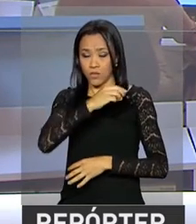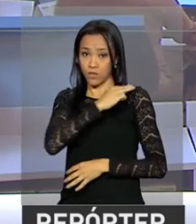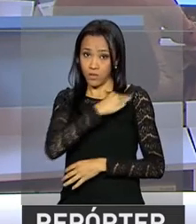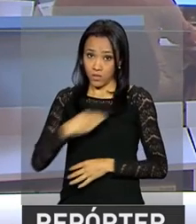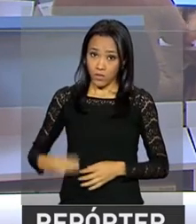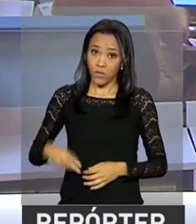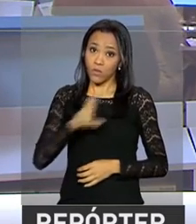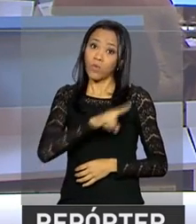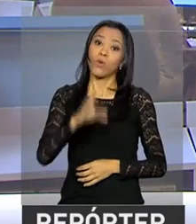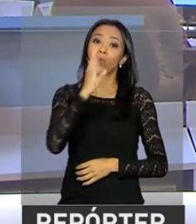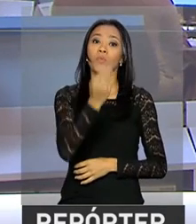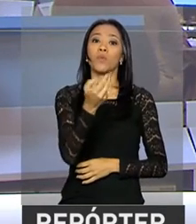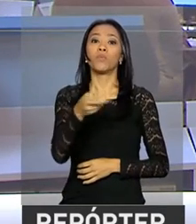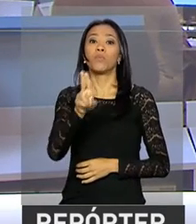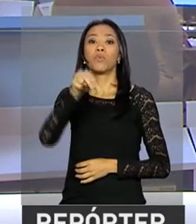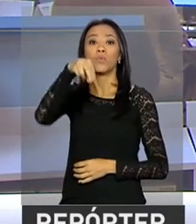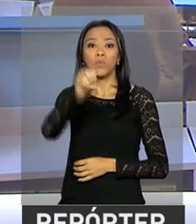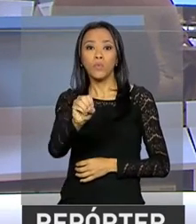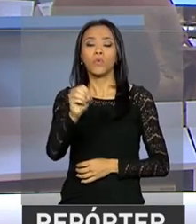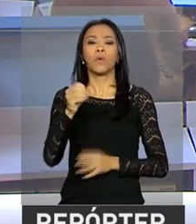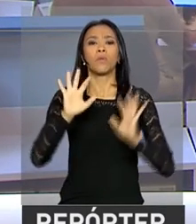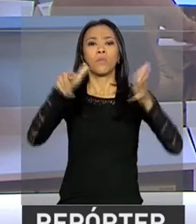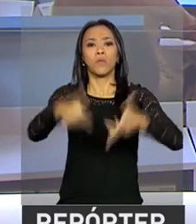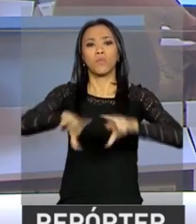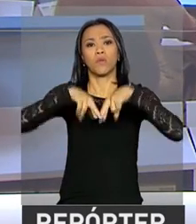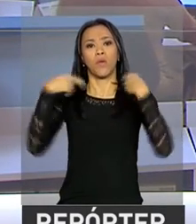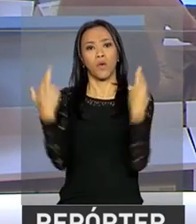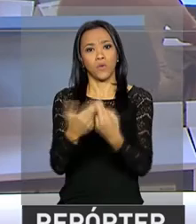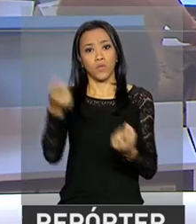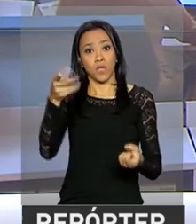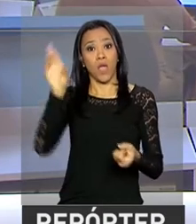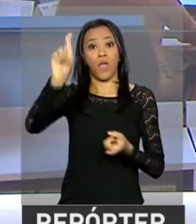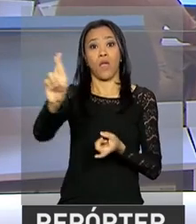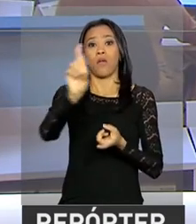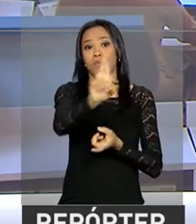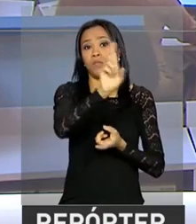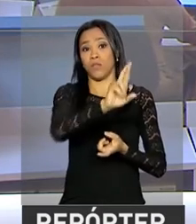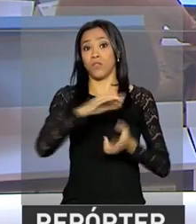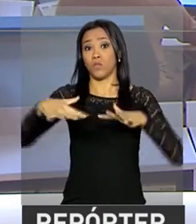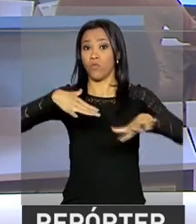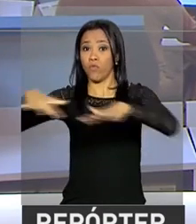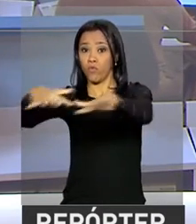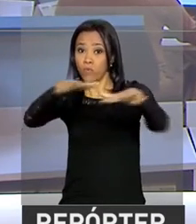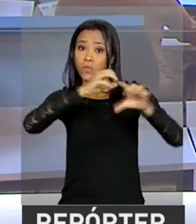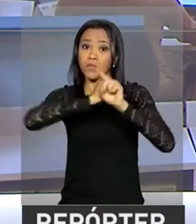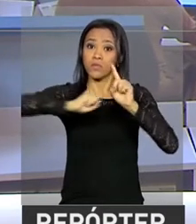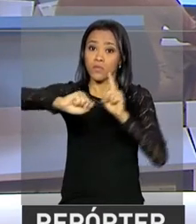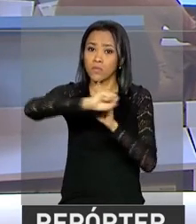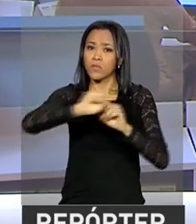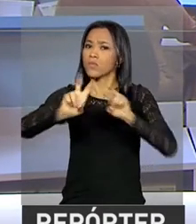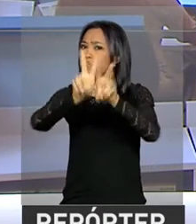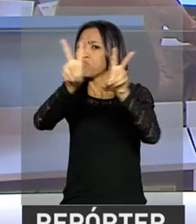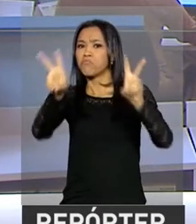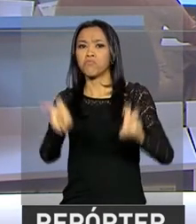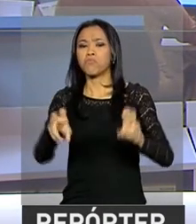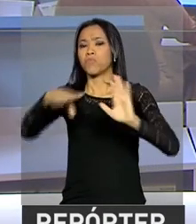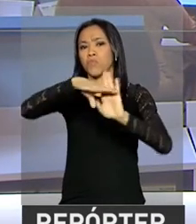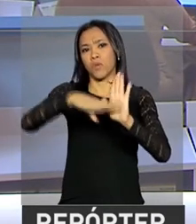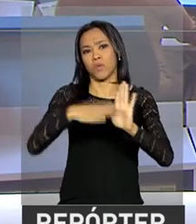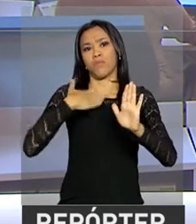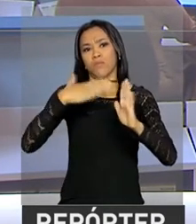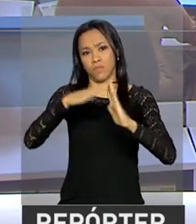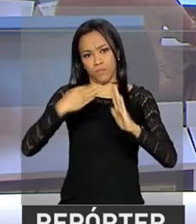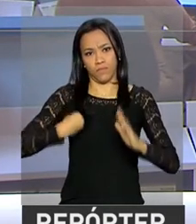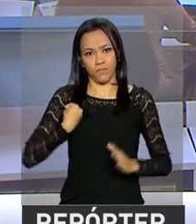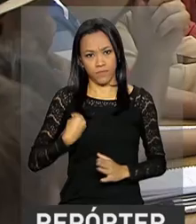de uma reunião com representantes das três dos principais movimentos sociais para falar sobre o programa minha casa minha